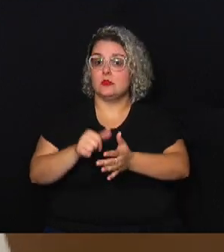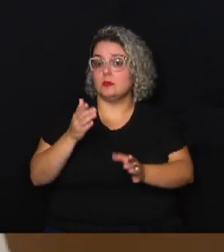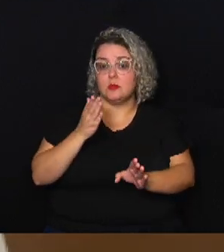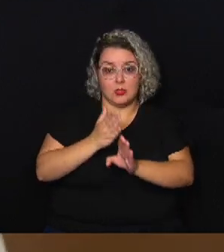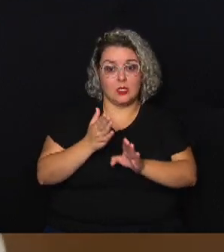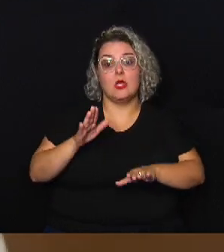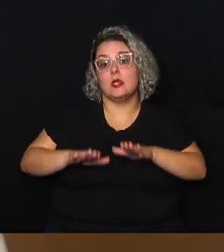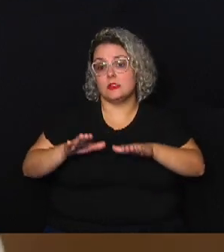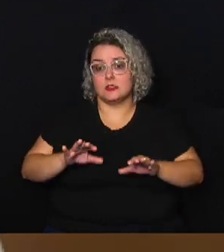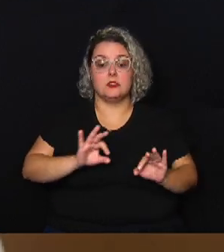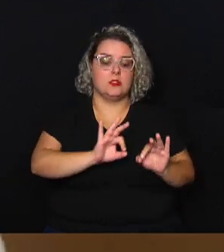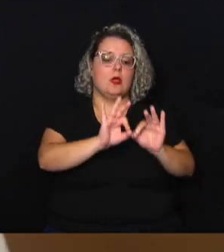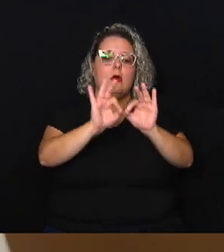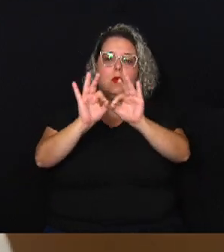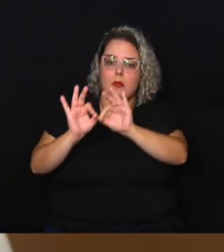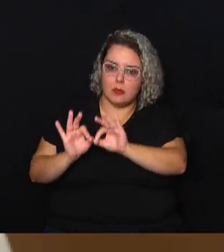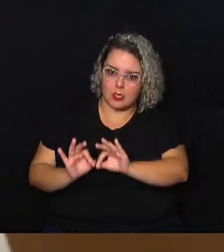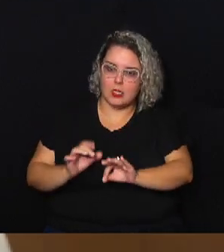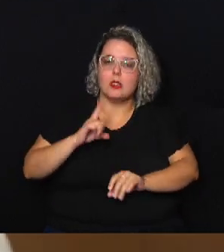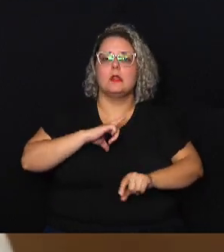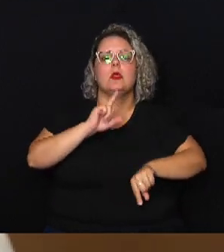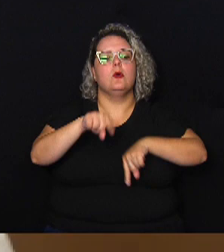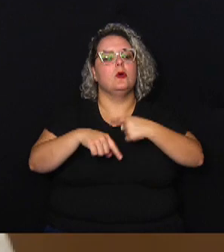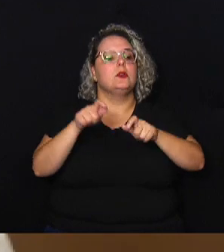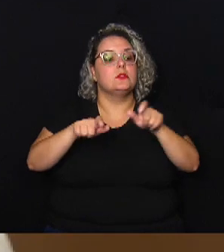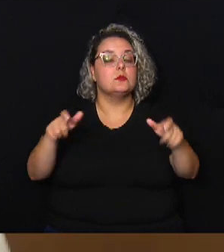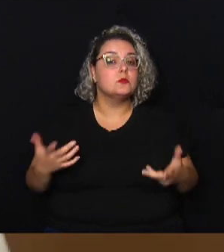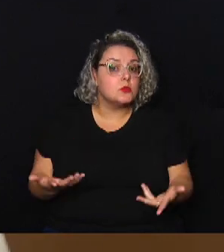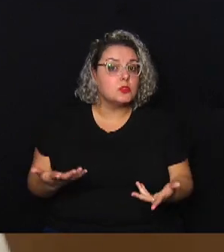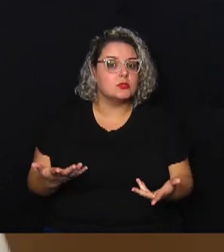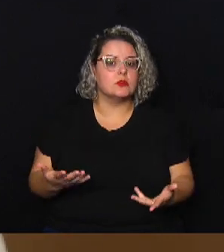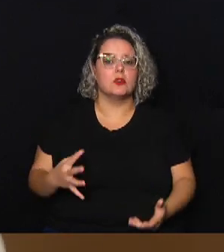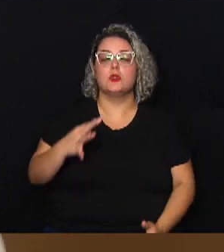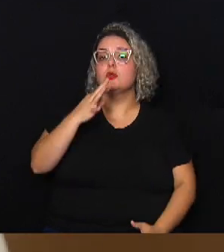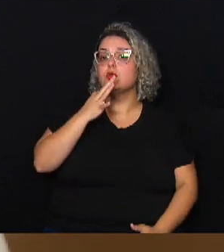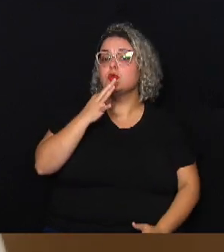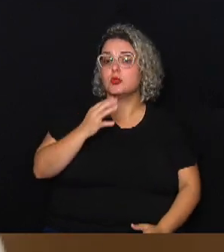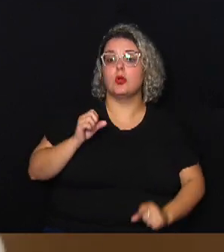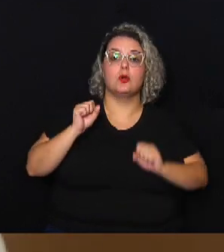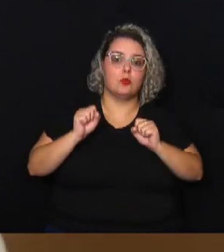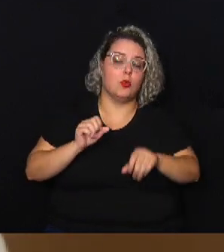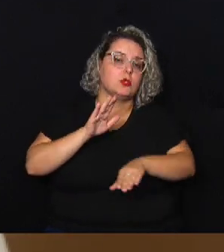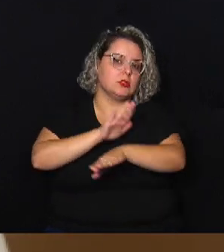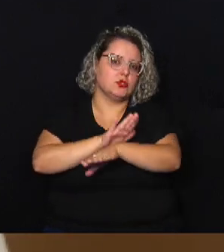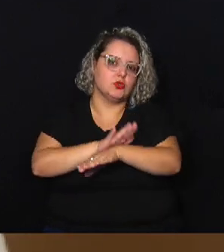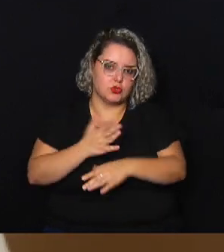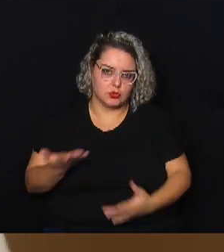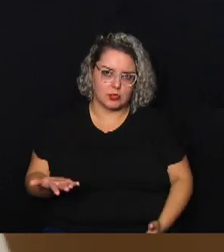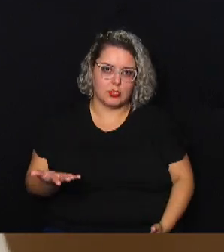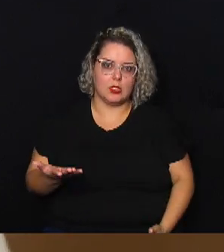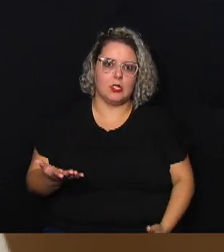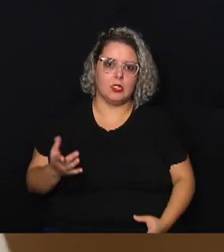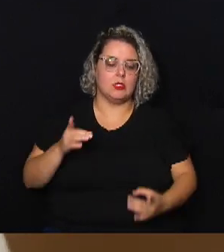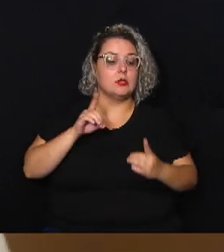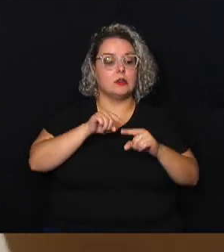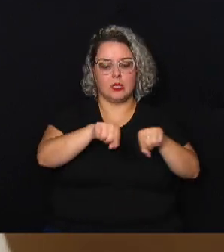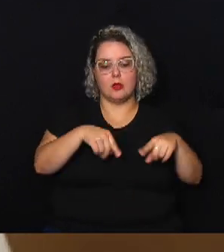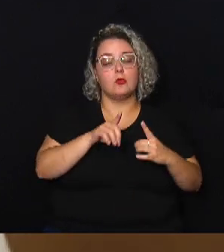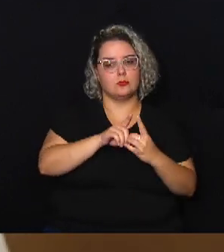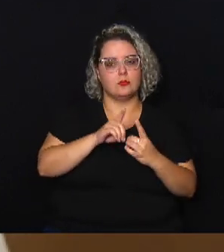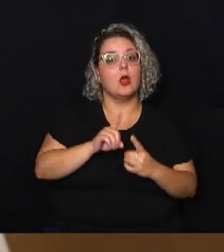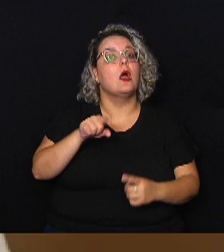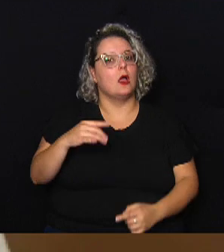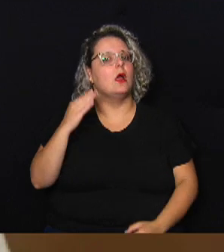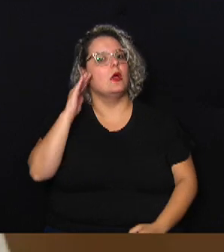às vezes, acompanhado, para você ter outras pessoas que conheçam, que possam ajudar na consulta. Mas é muito importante que o